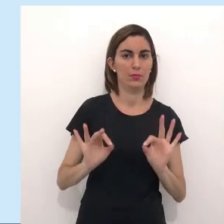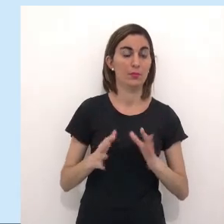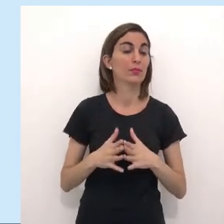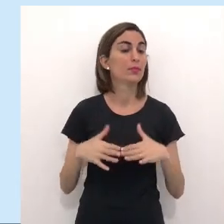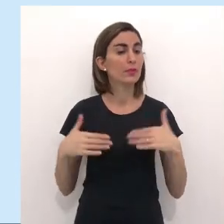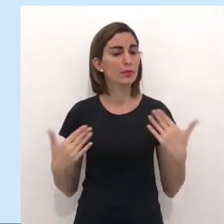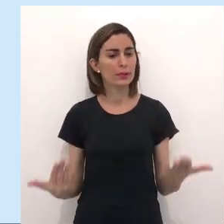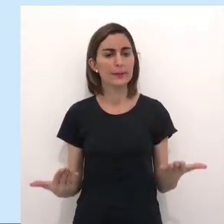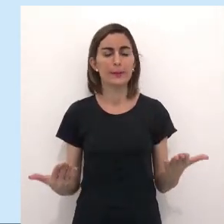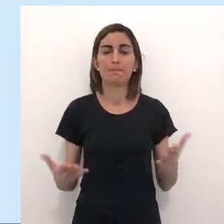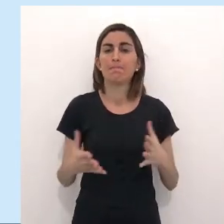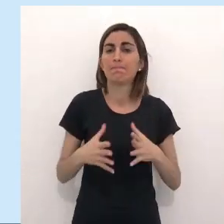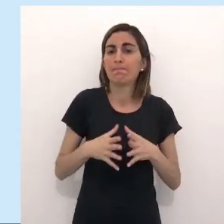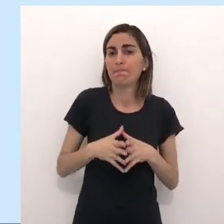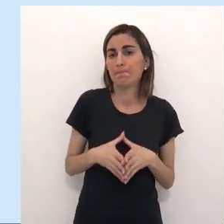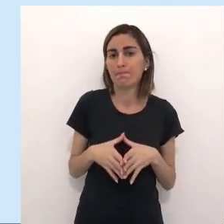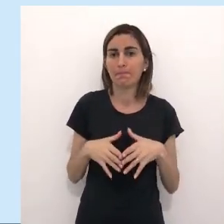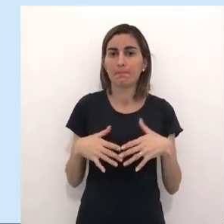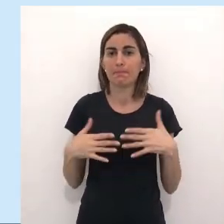prezadas,